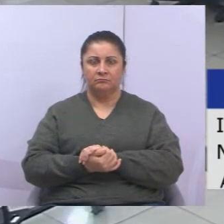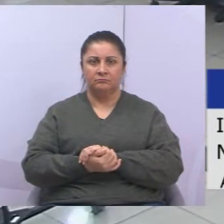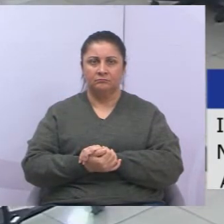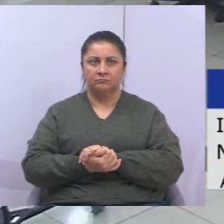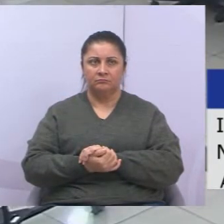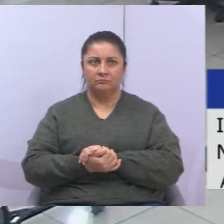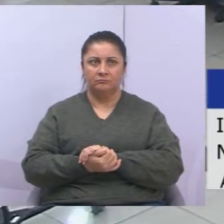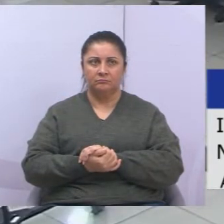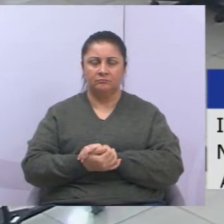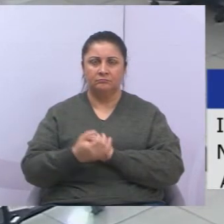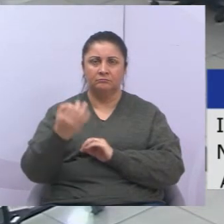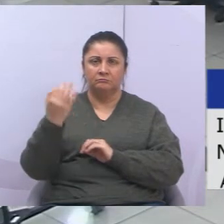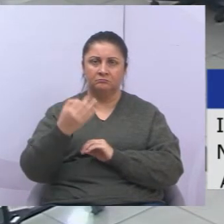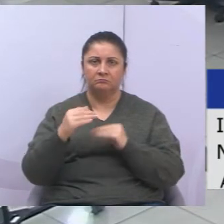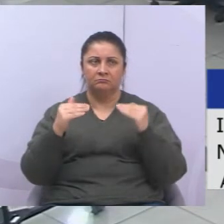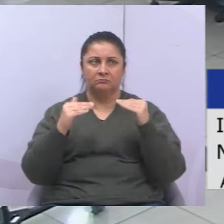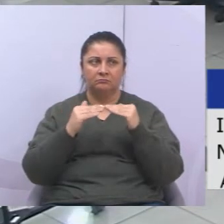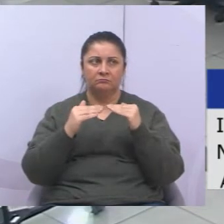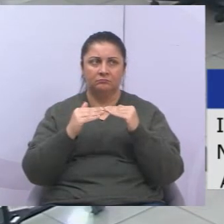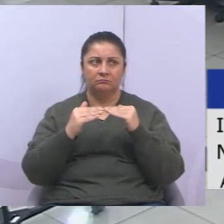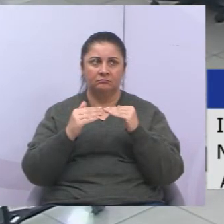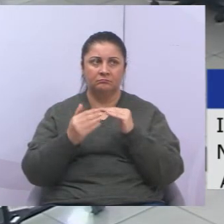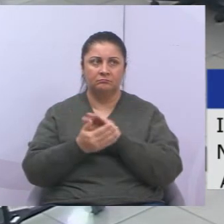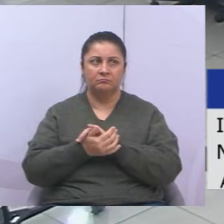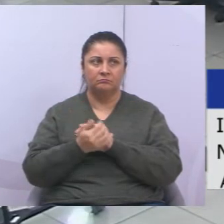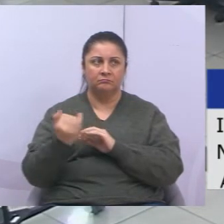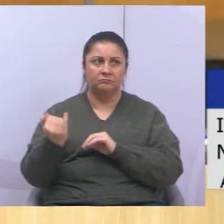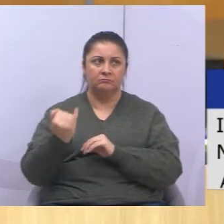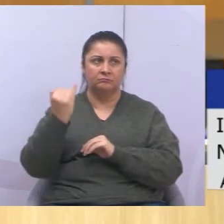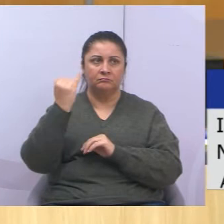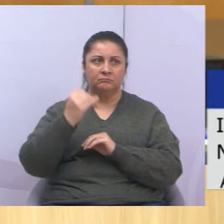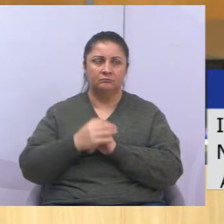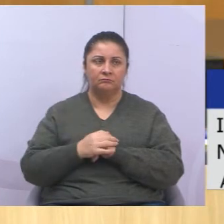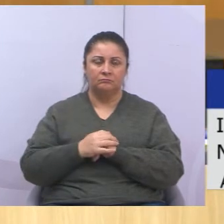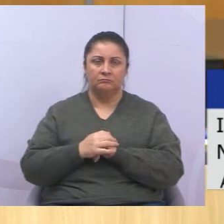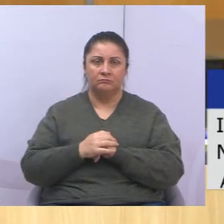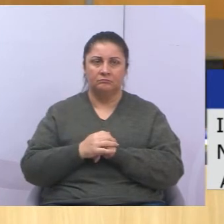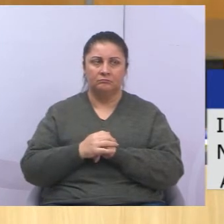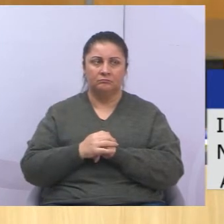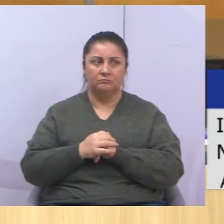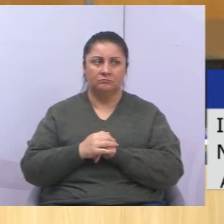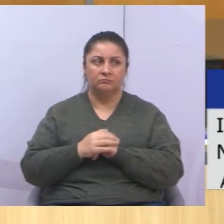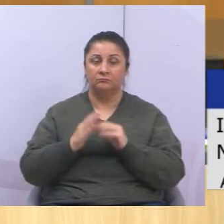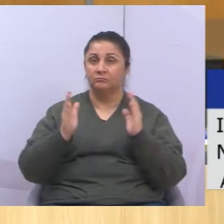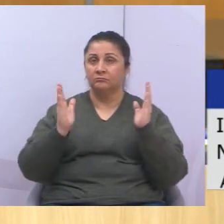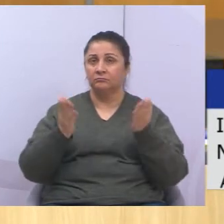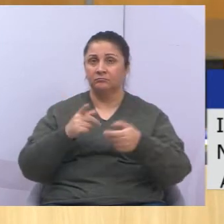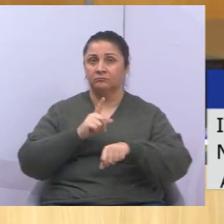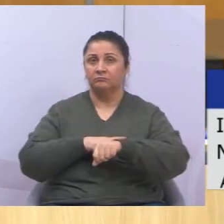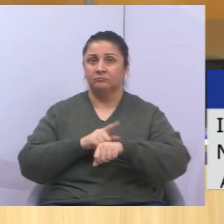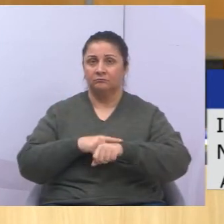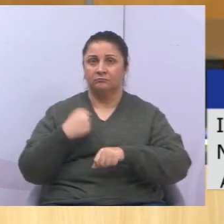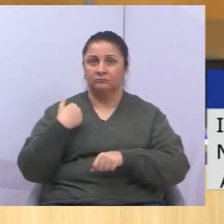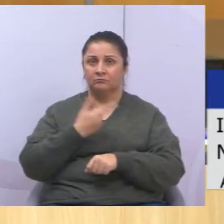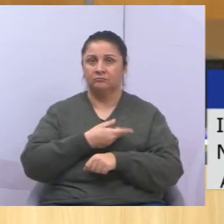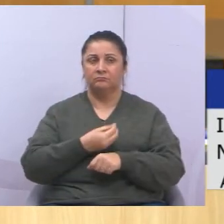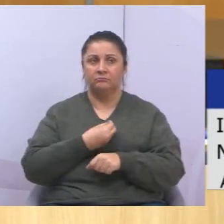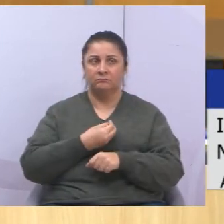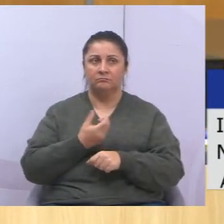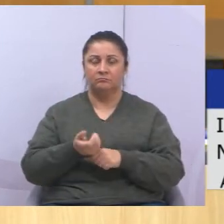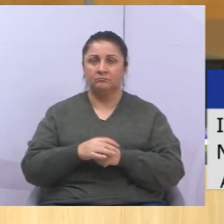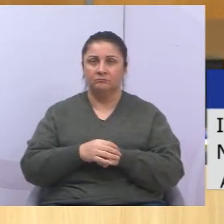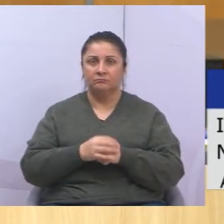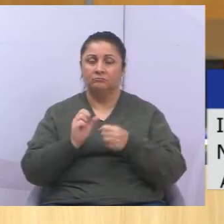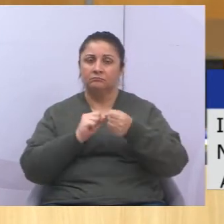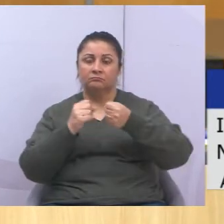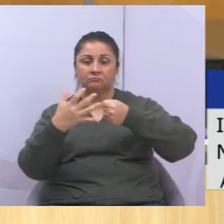Perfeito, vereador. Eu acho que tem toda a razão. Eu acho que isso que é importante. E a situação que nós passamos hoje, né? Um vírus aí que ninguém